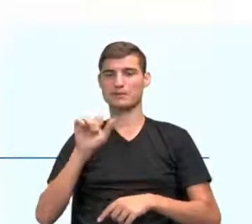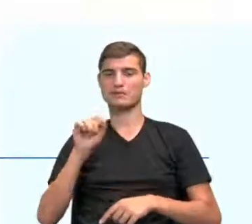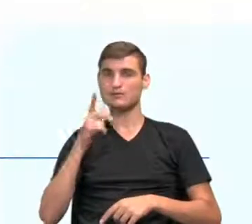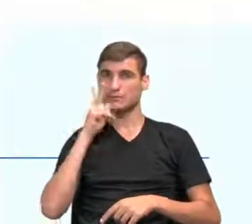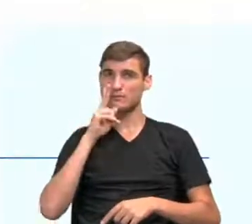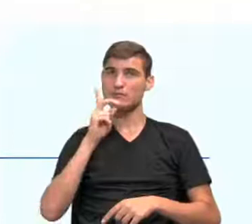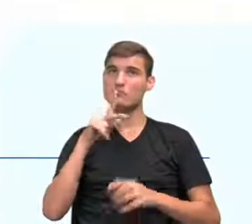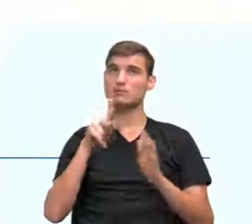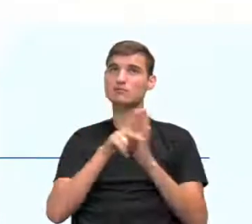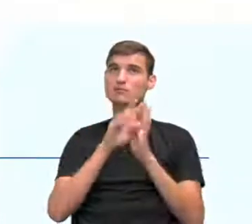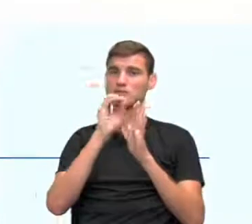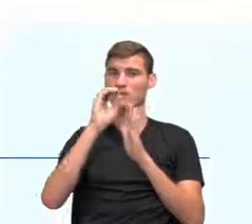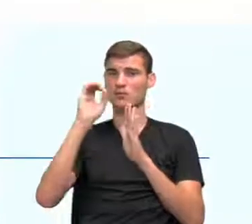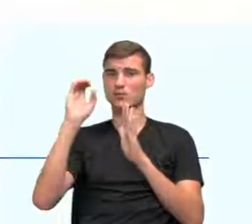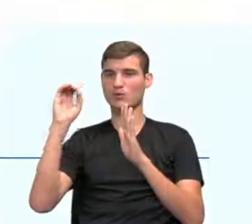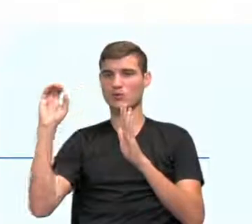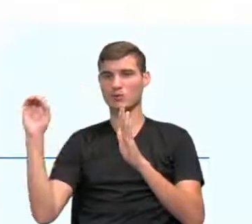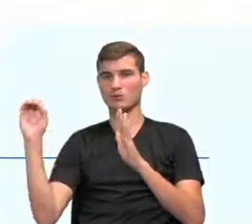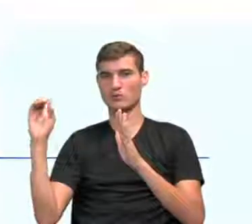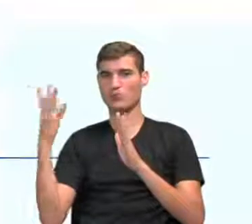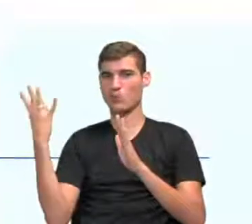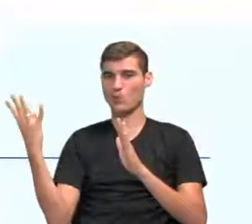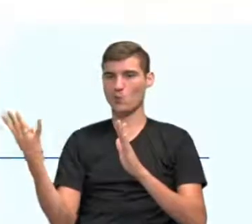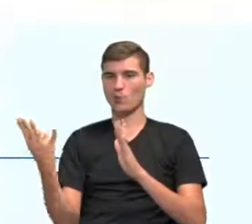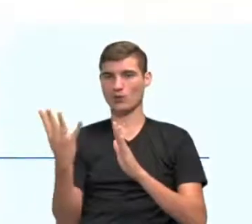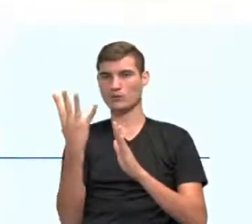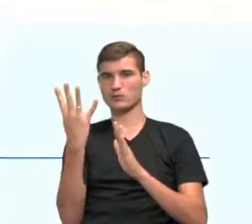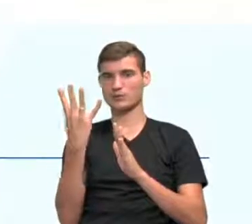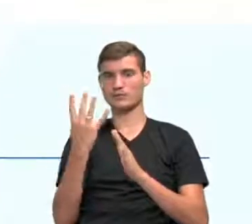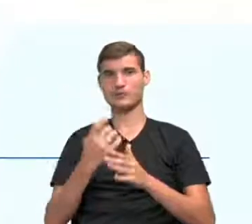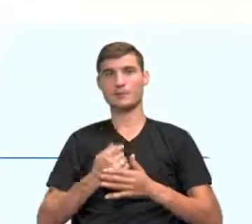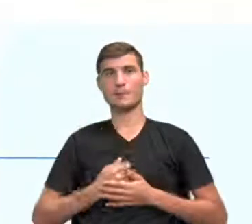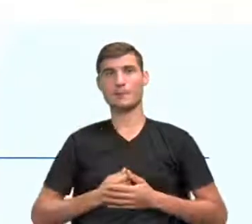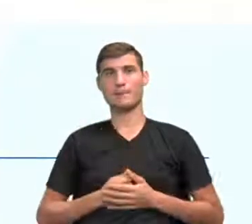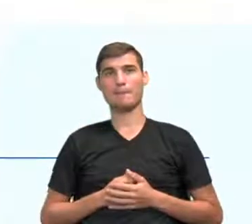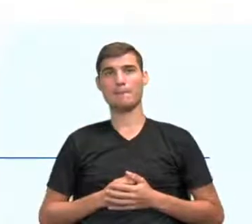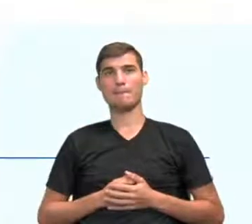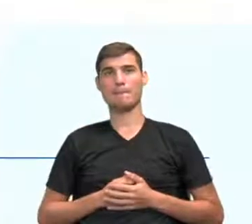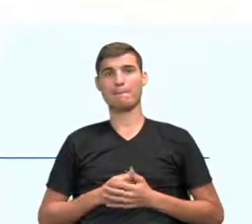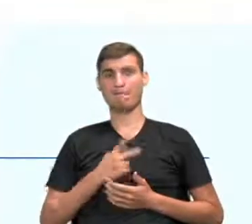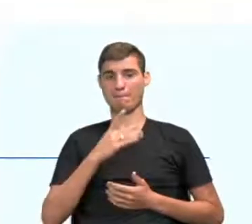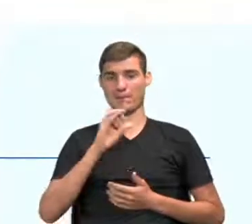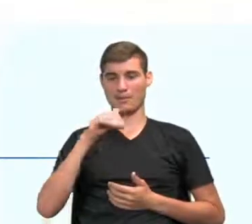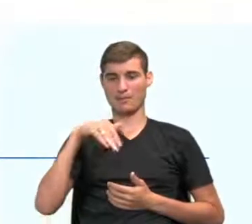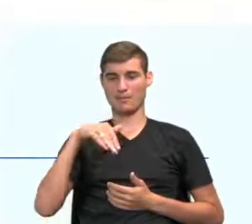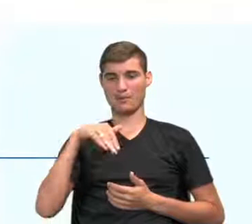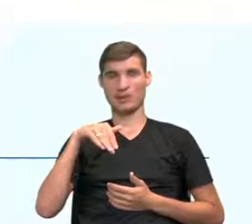vão ser adicionados aqui mais 4 bits. Então, o seu PCM